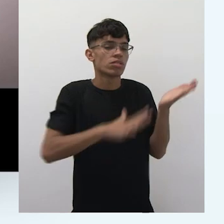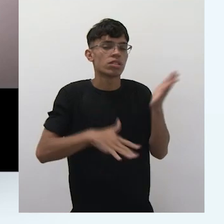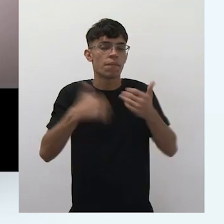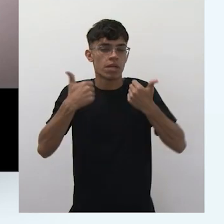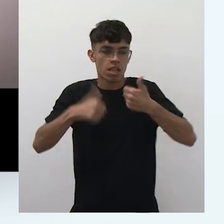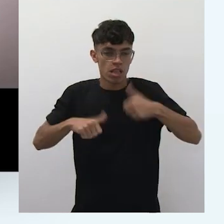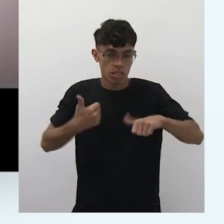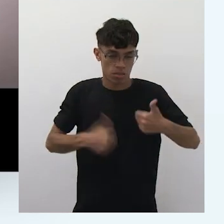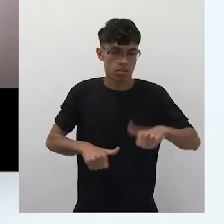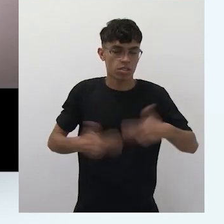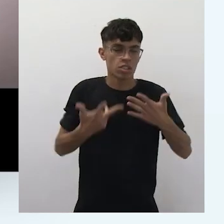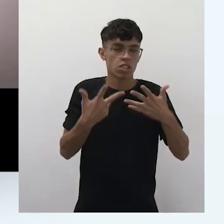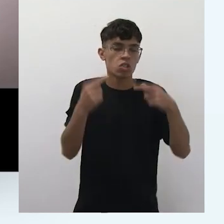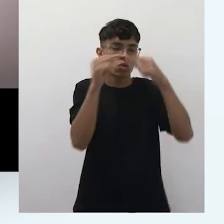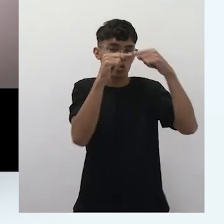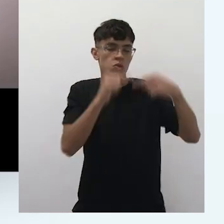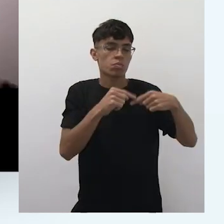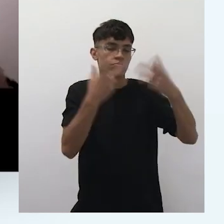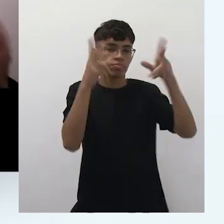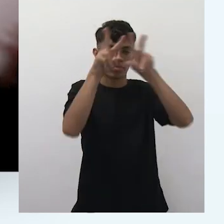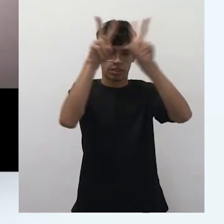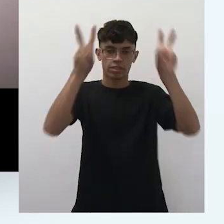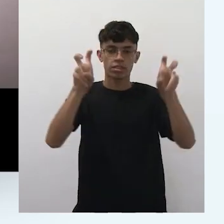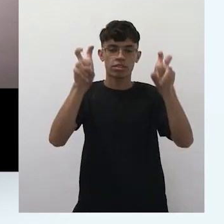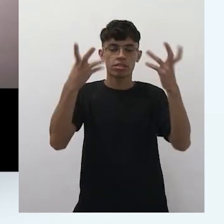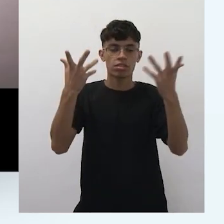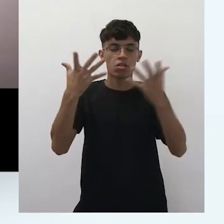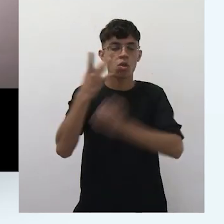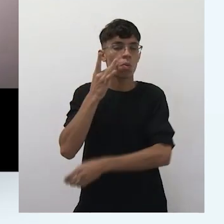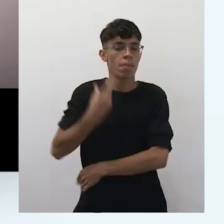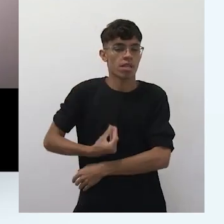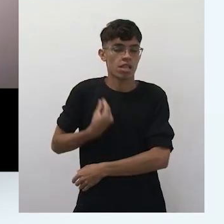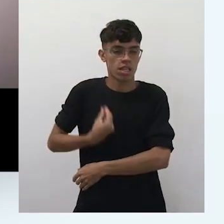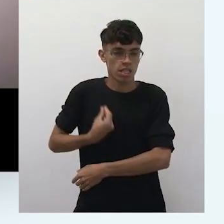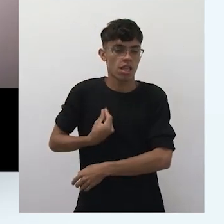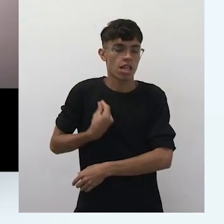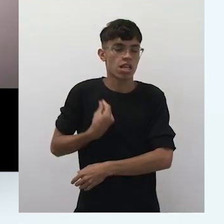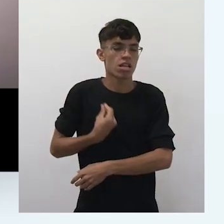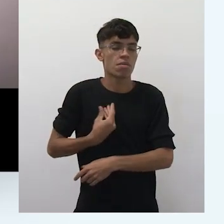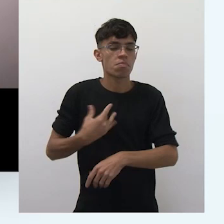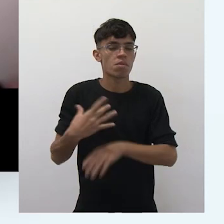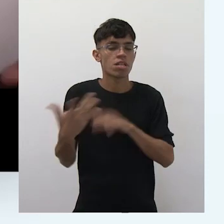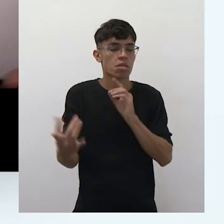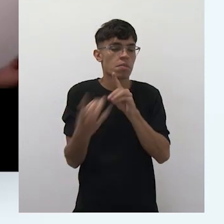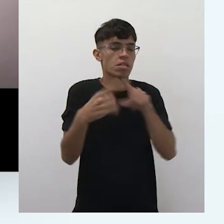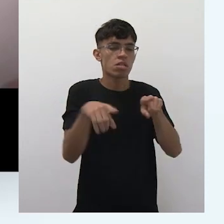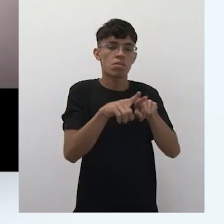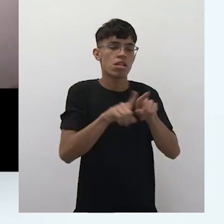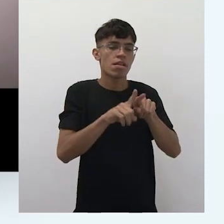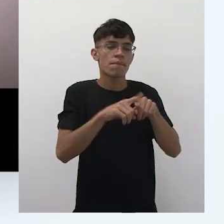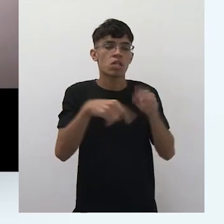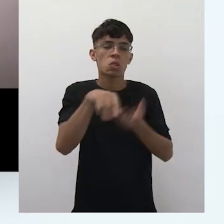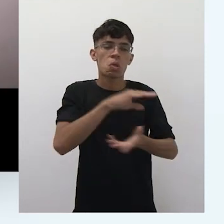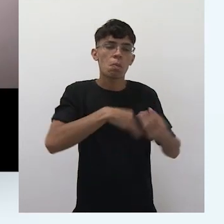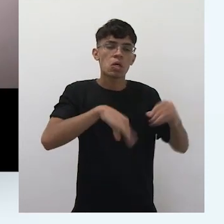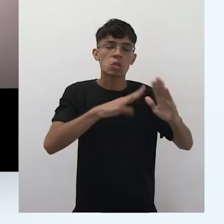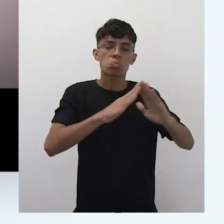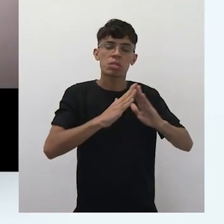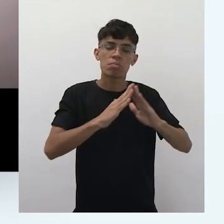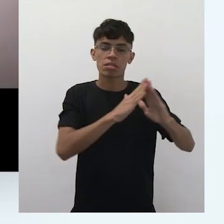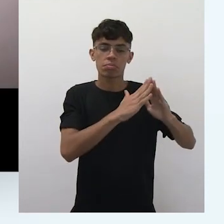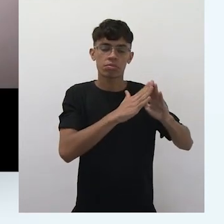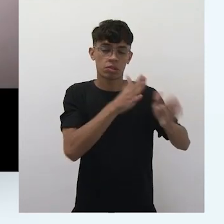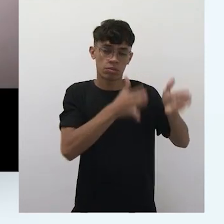né, relacionadas a essa temática, tanto no presencial quanto no remoto, que nós estamos vivendo uma